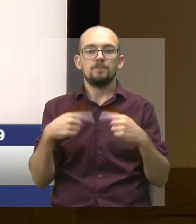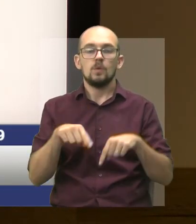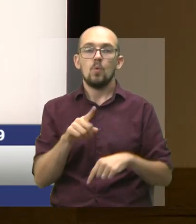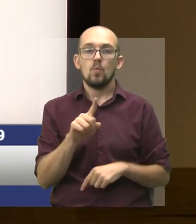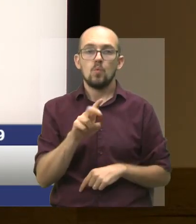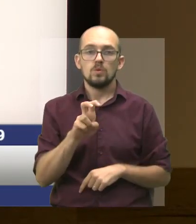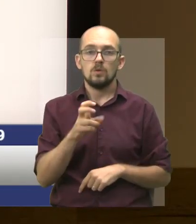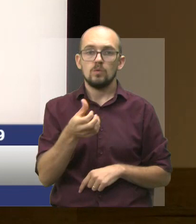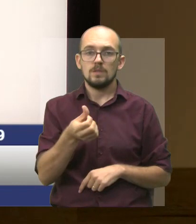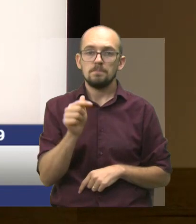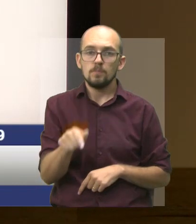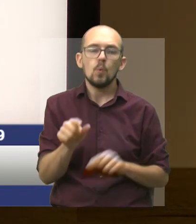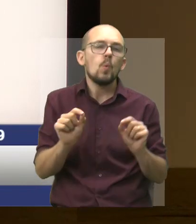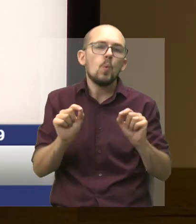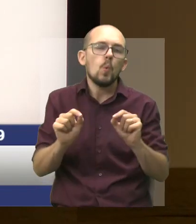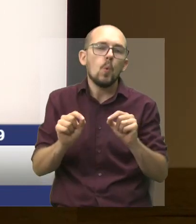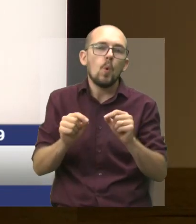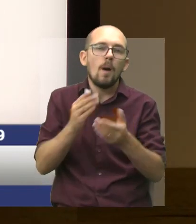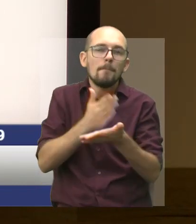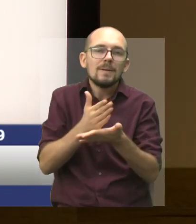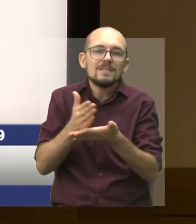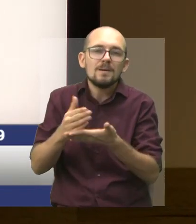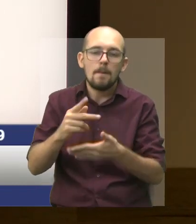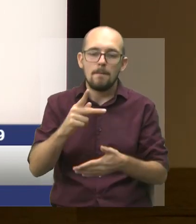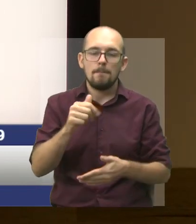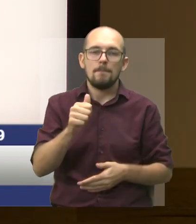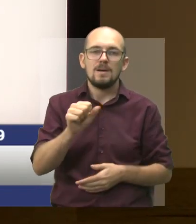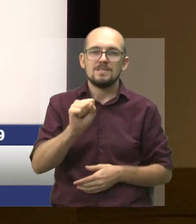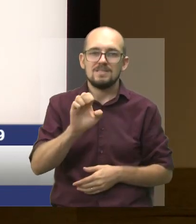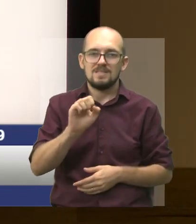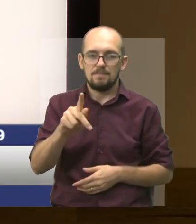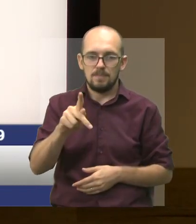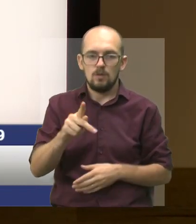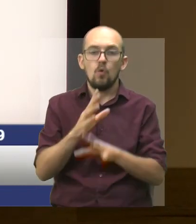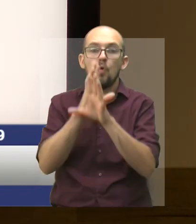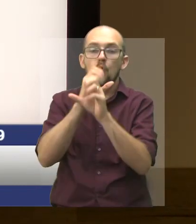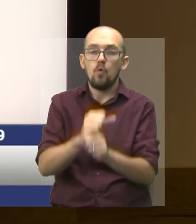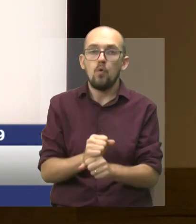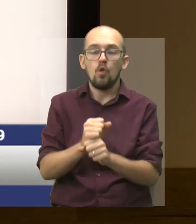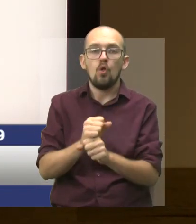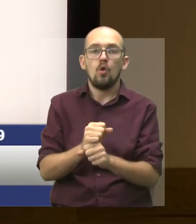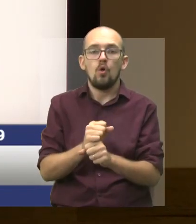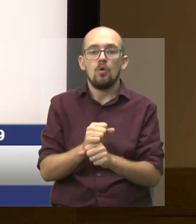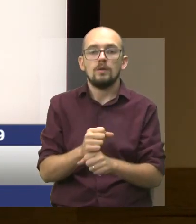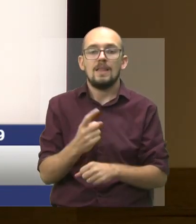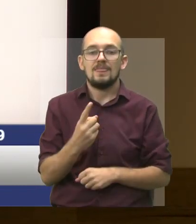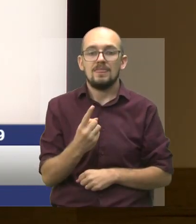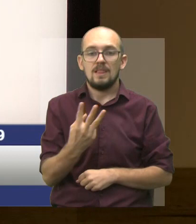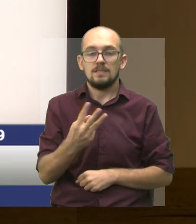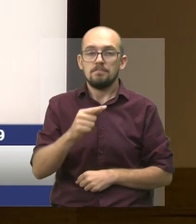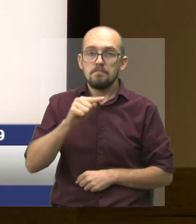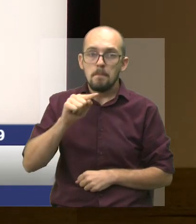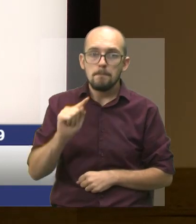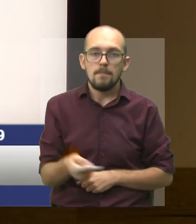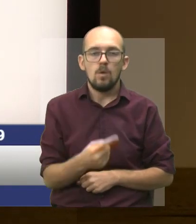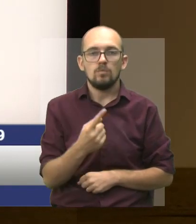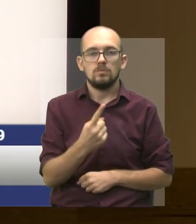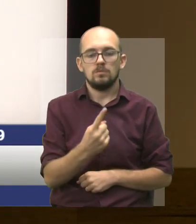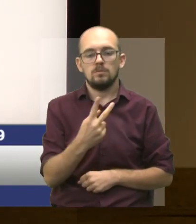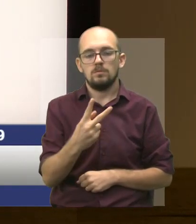parcelamento do PASEP, perfazendo um total aí de R$ 13.120.000 para o ano de